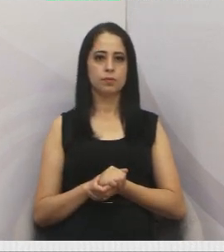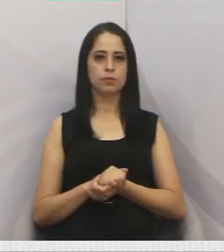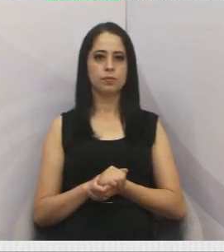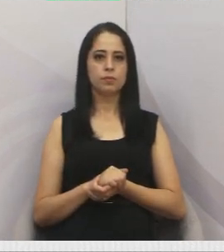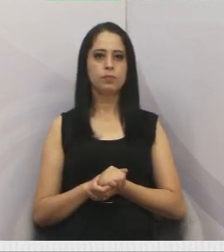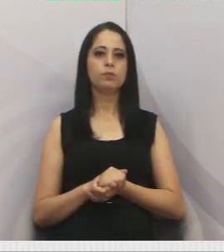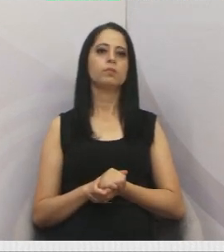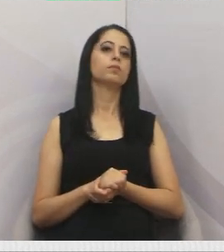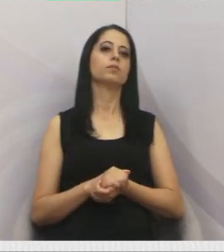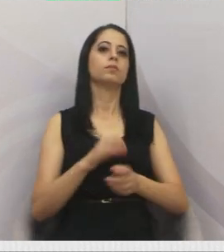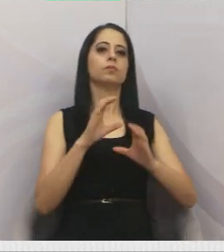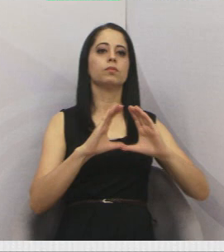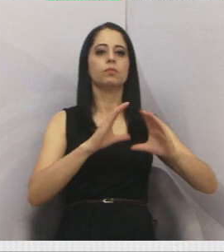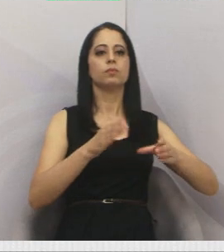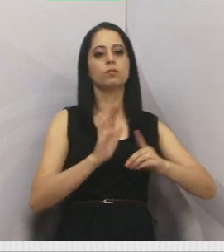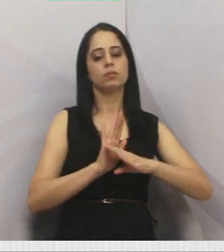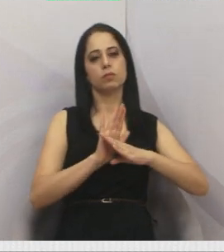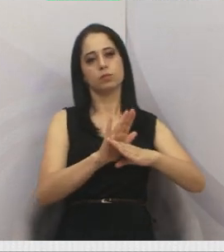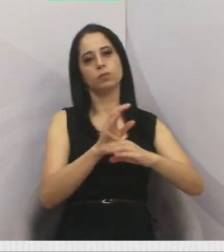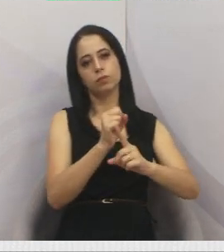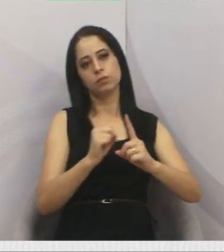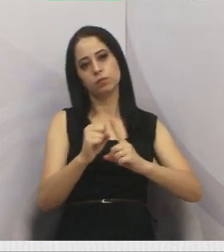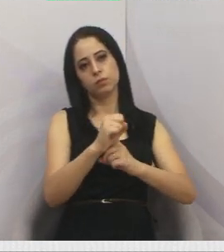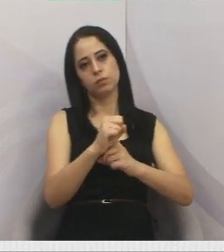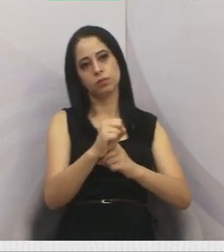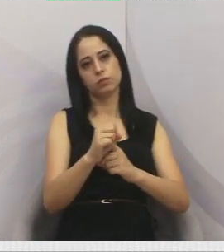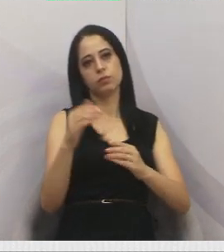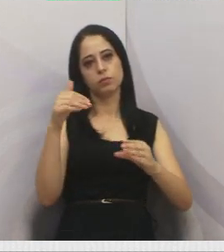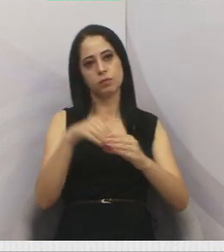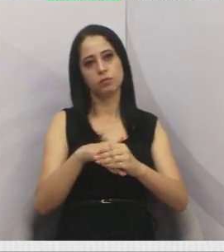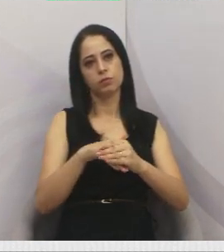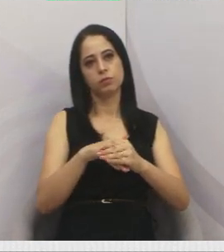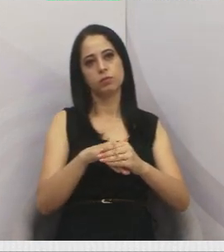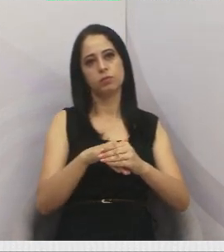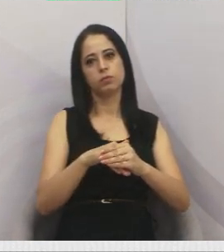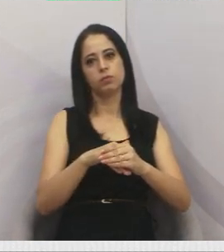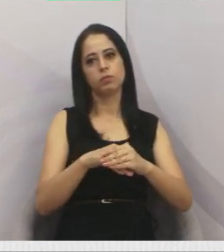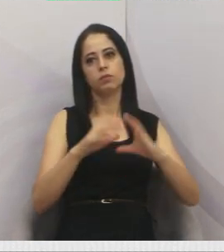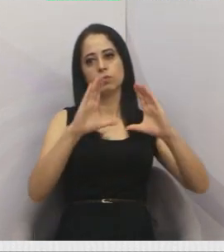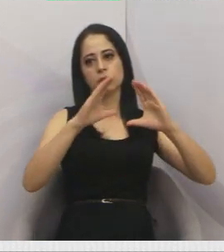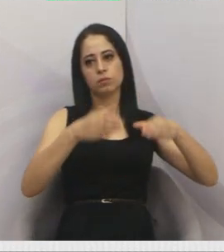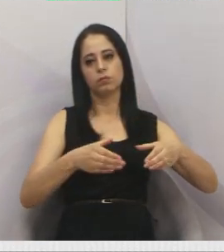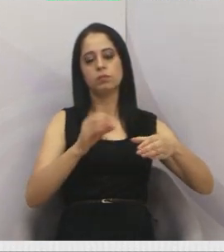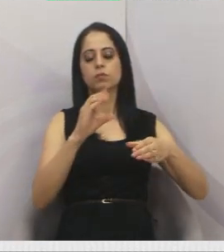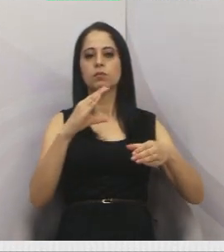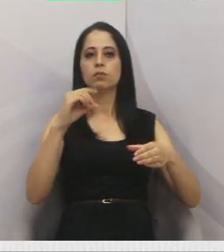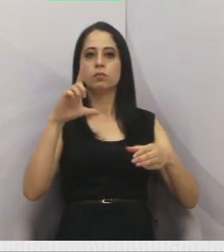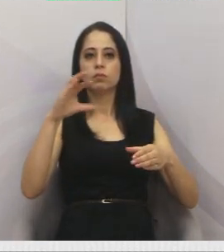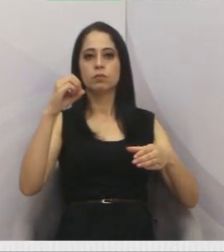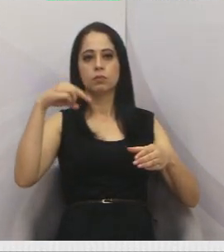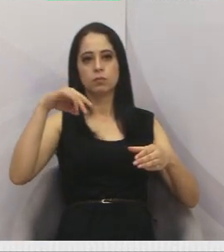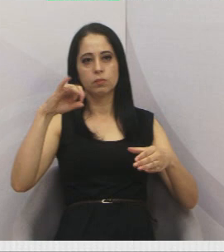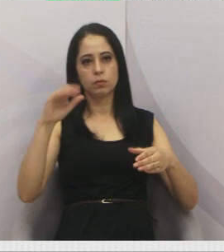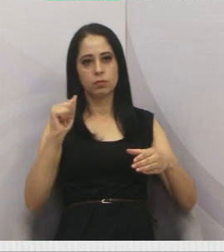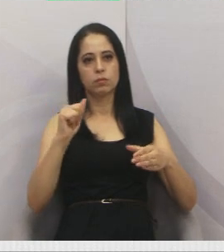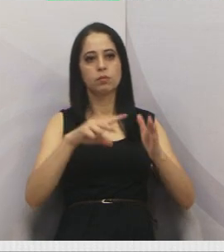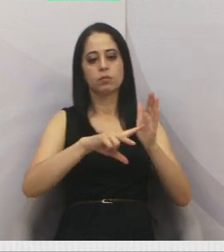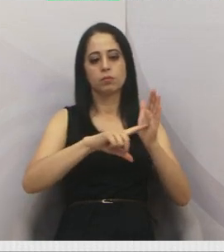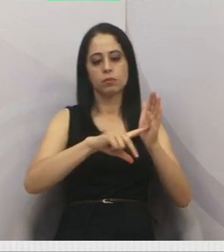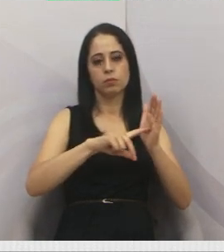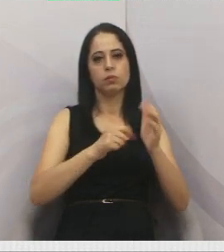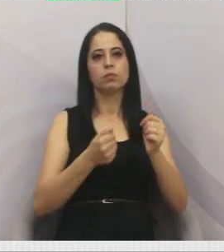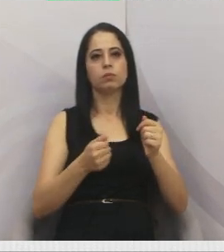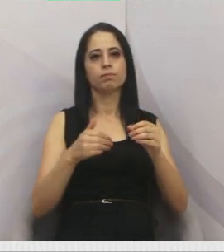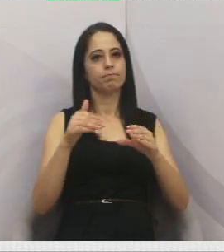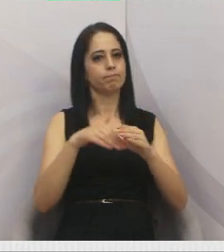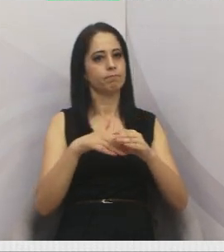Segmento Movimentos Populares. Um voto para a Associação dos Moradores de Jardim Colônia. Segmento Entidade Classe Sindical.